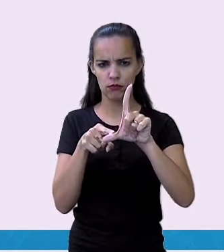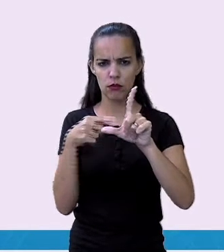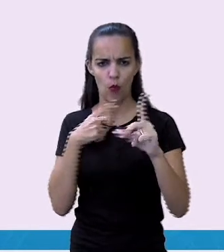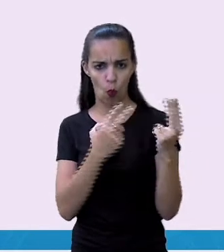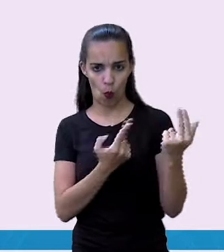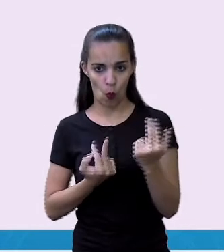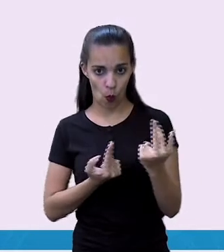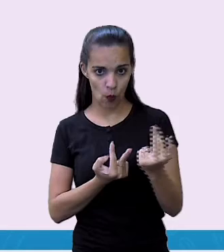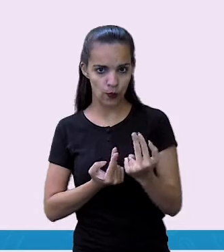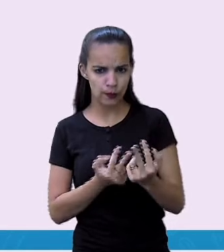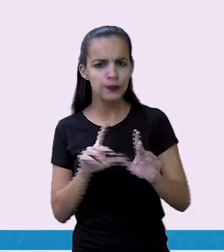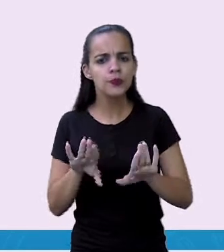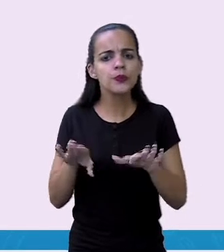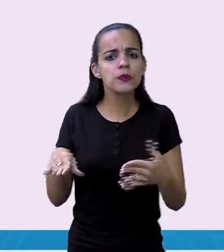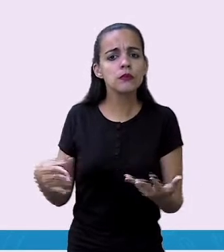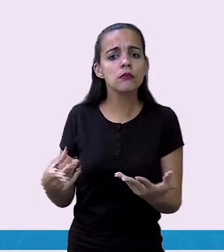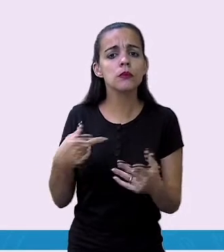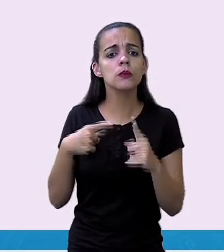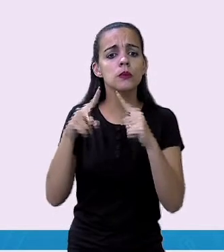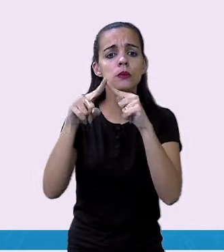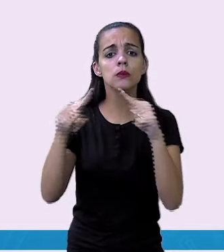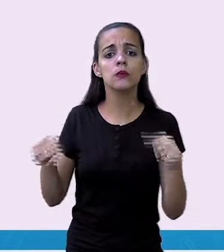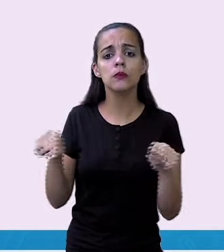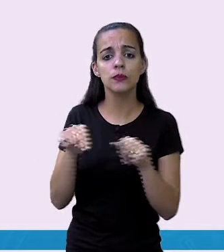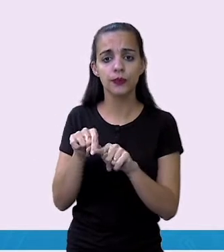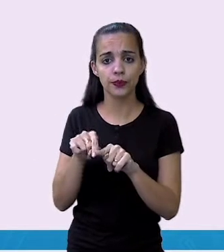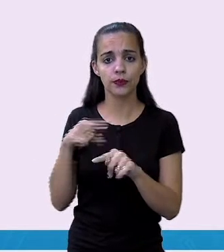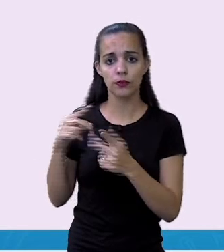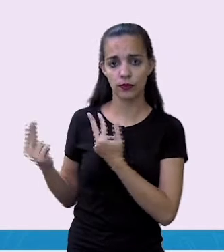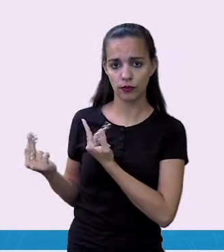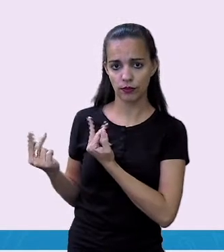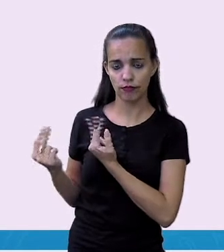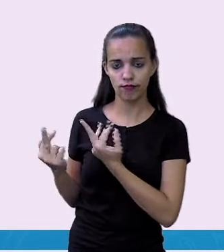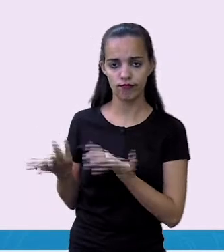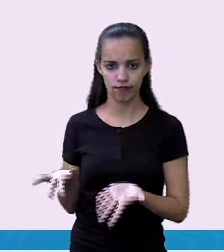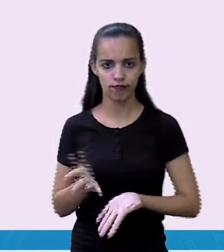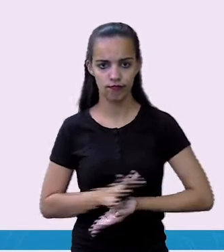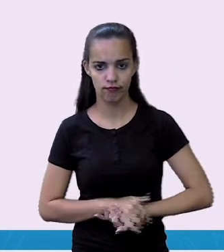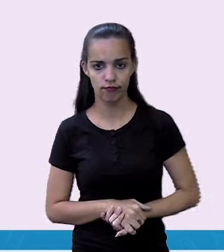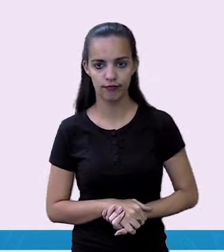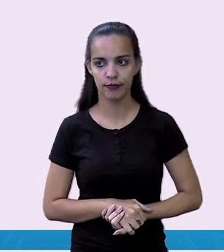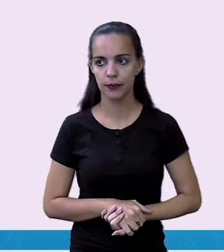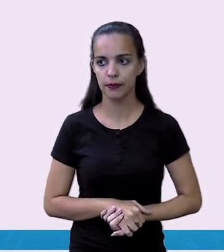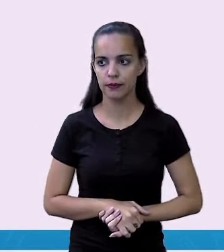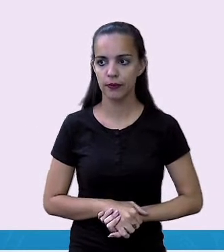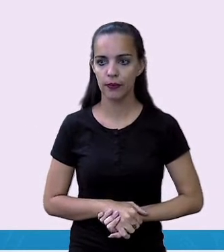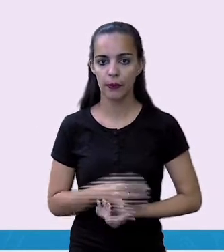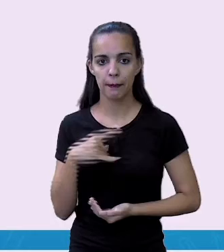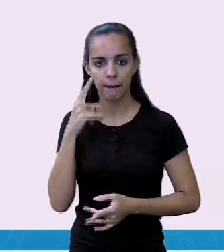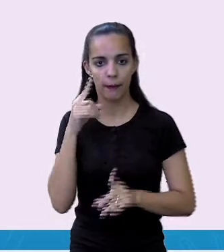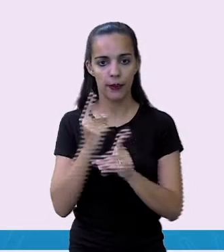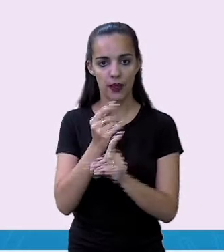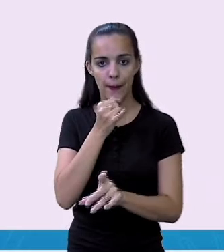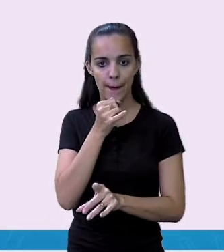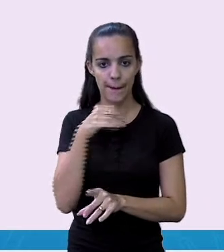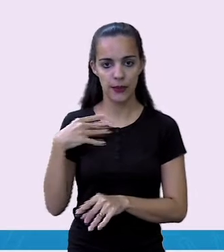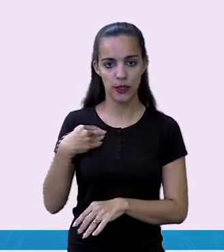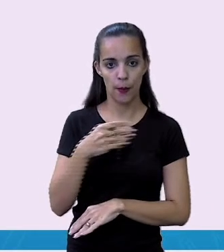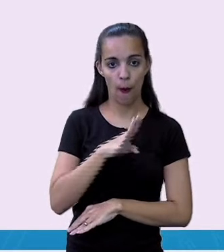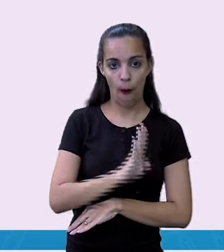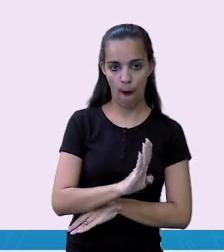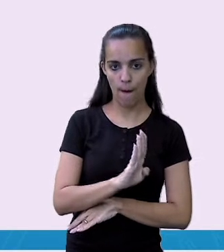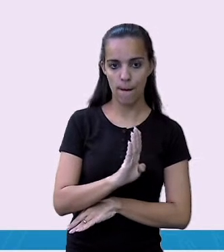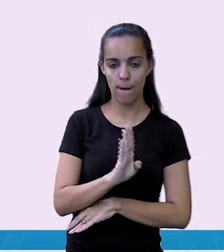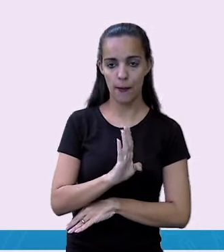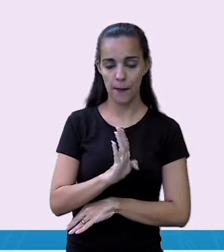semelhantes. Então, eu tenho o ângulo A igual ao ângulo A', B, B', e o C aqui,